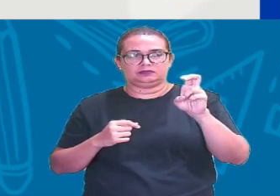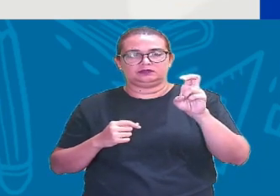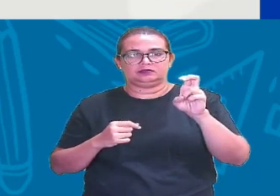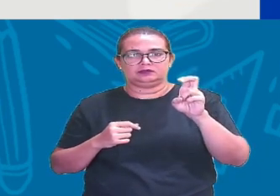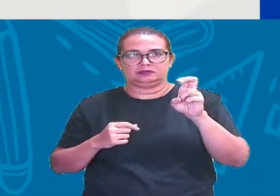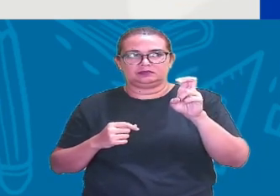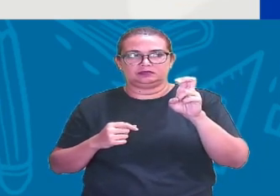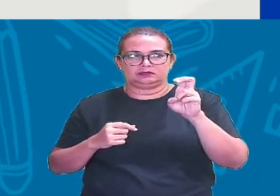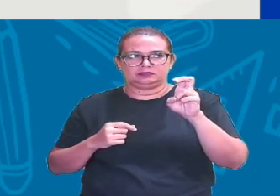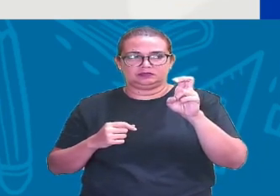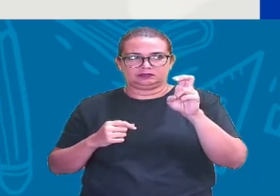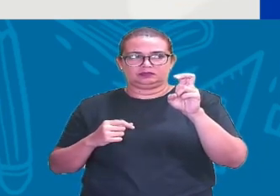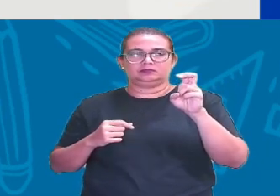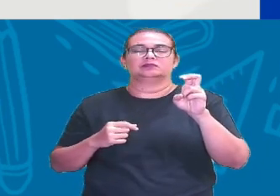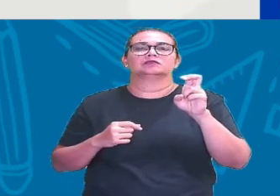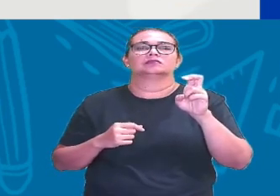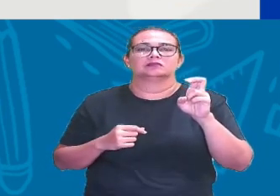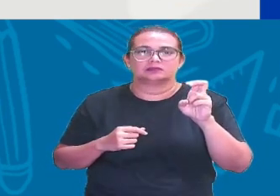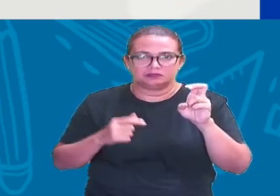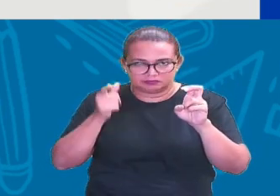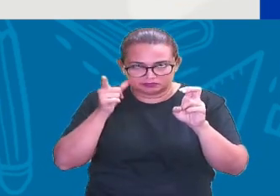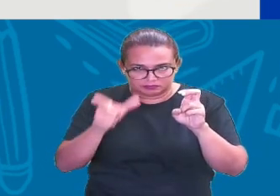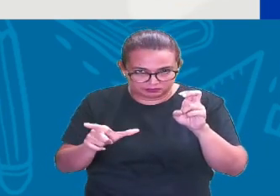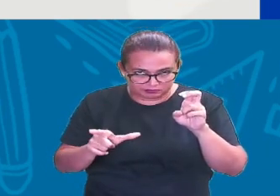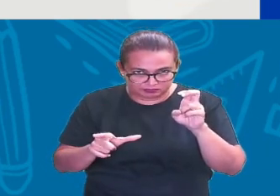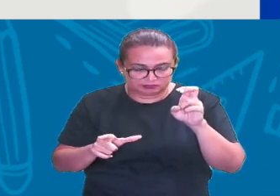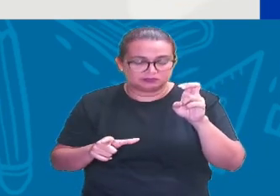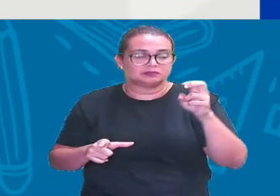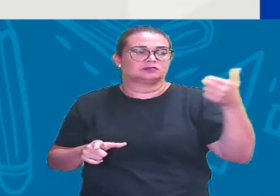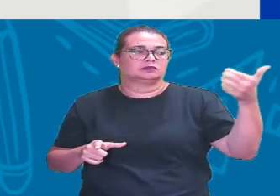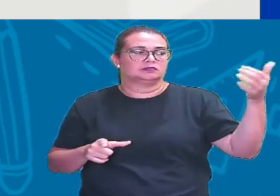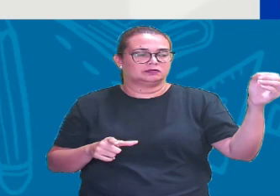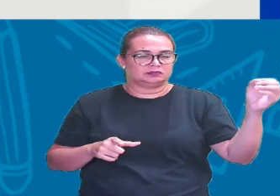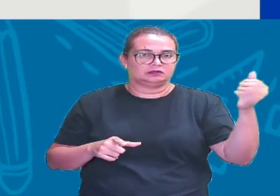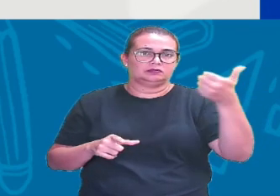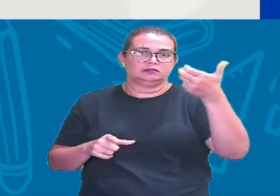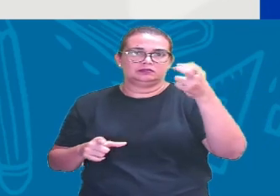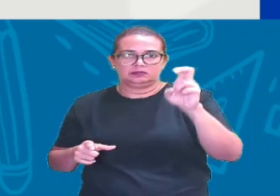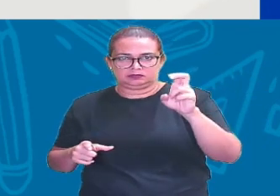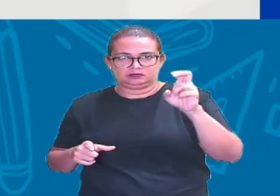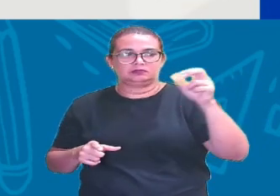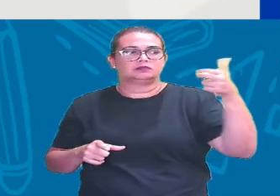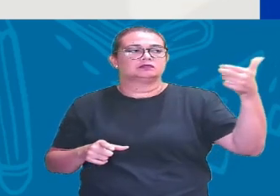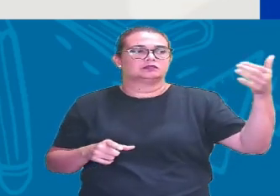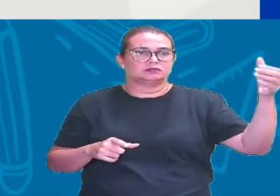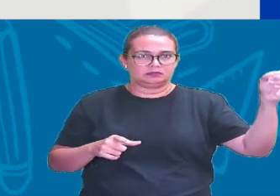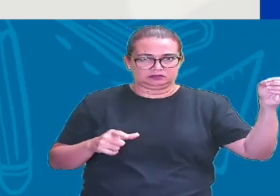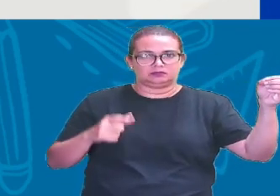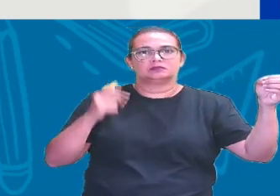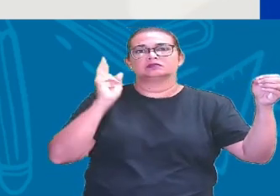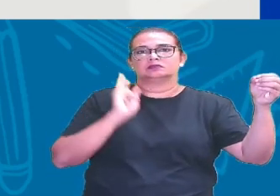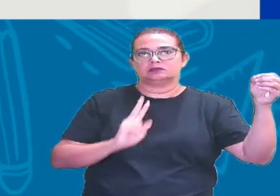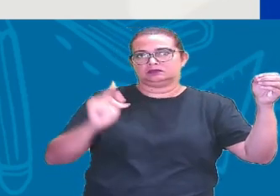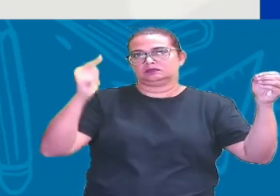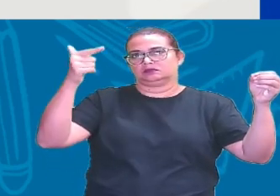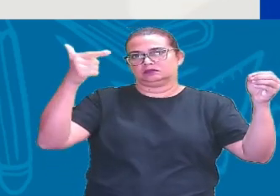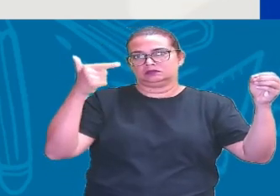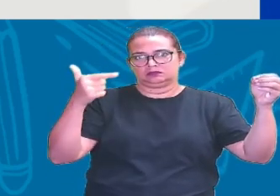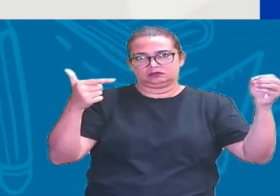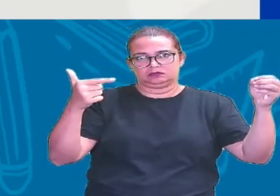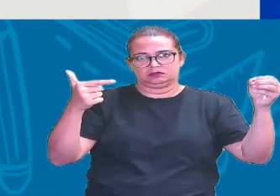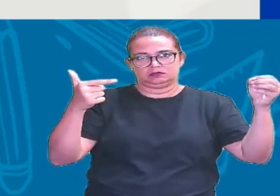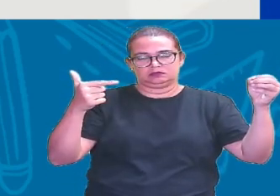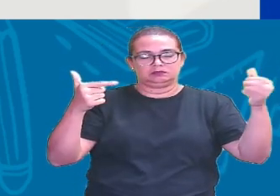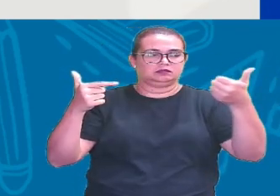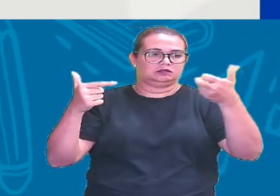15. Obtive o resultado 10 e 15. 10 é par, posso dividir por 2.